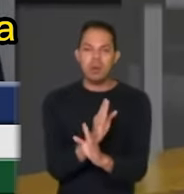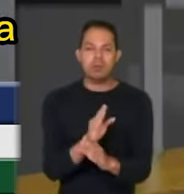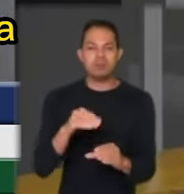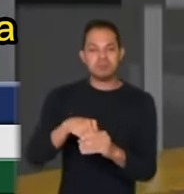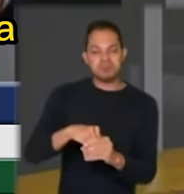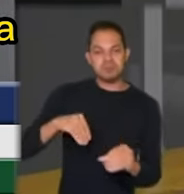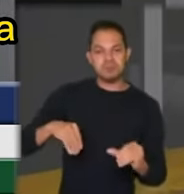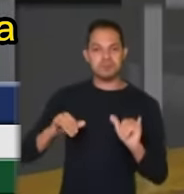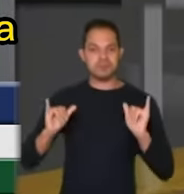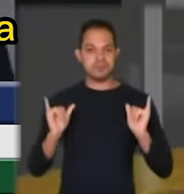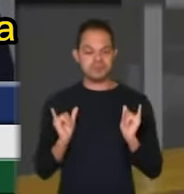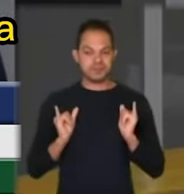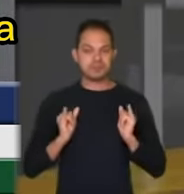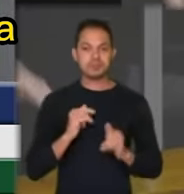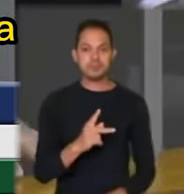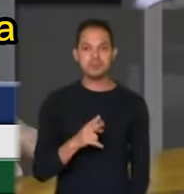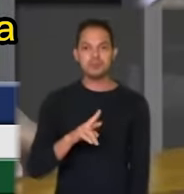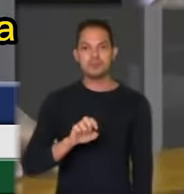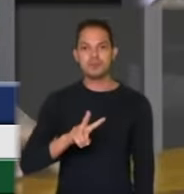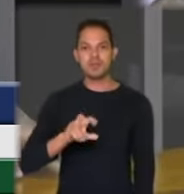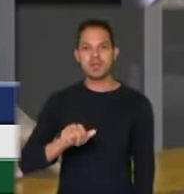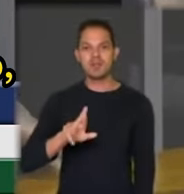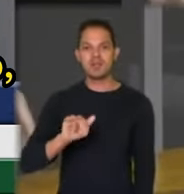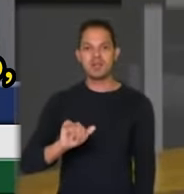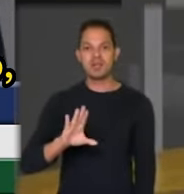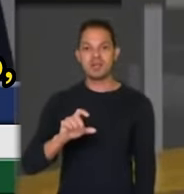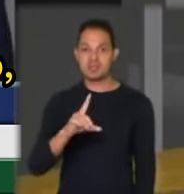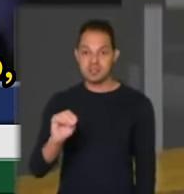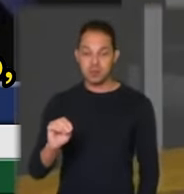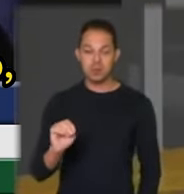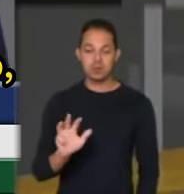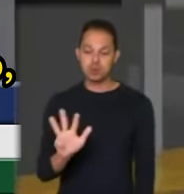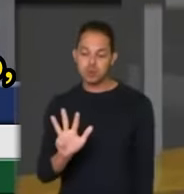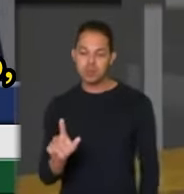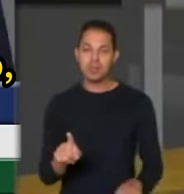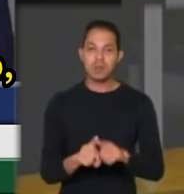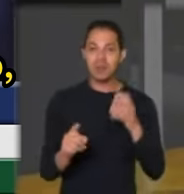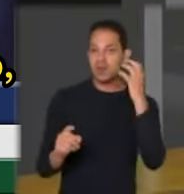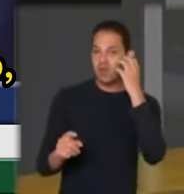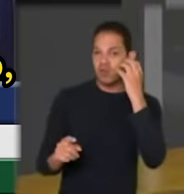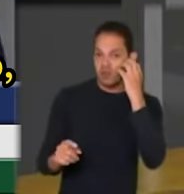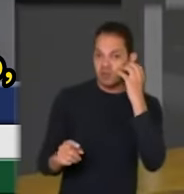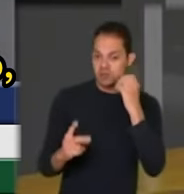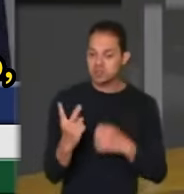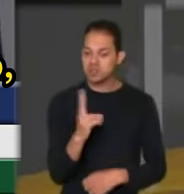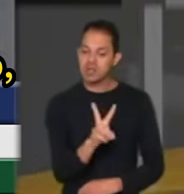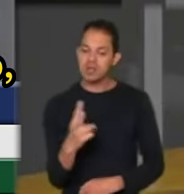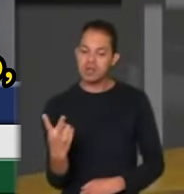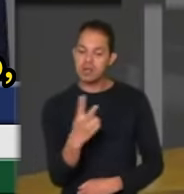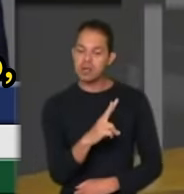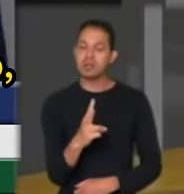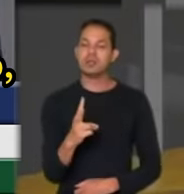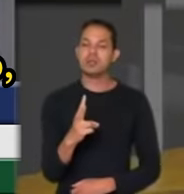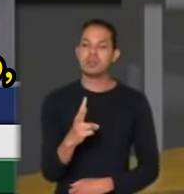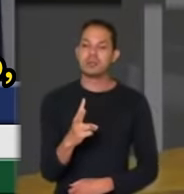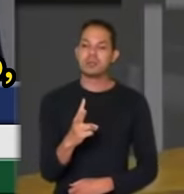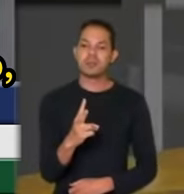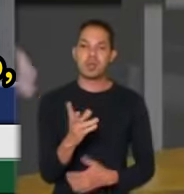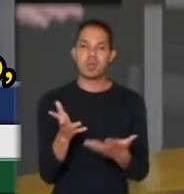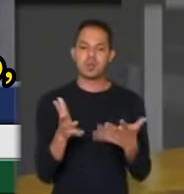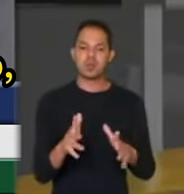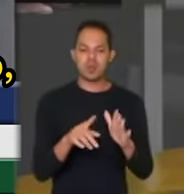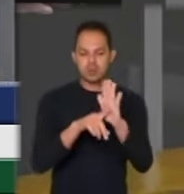houve prevaricação de Lula e Flávio Dino. Em troca, para não ter essa apuração,